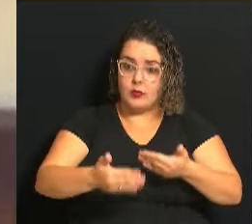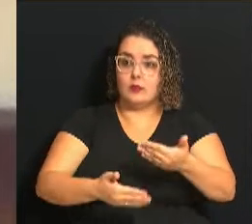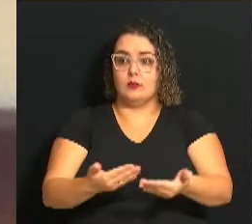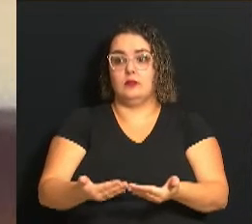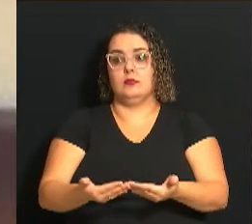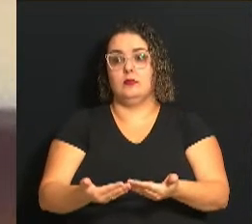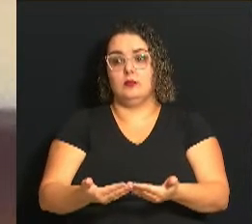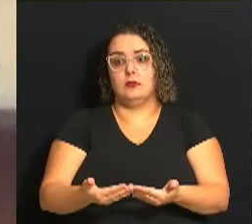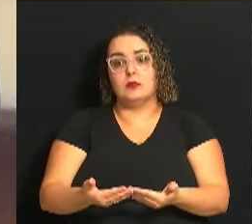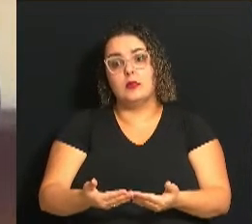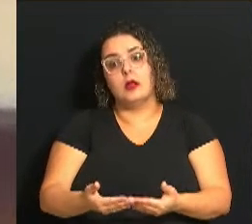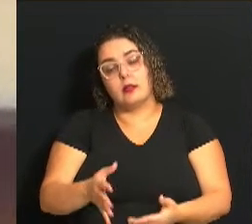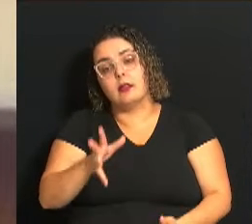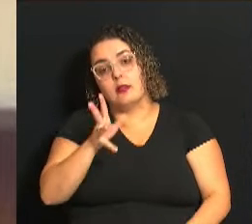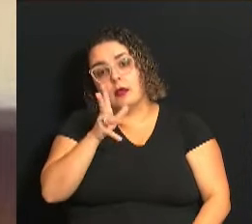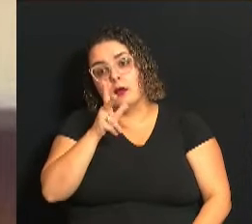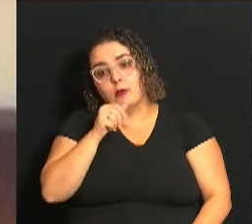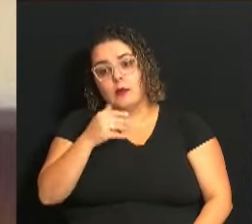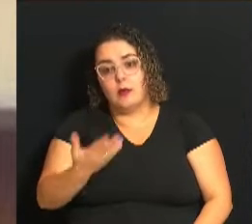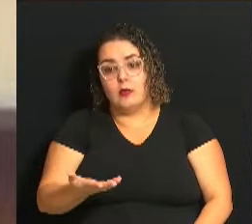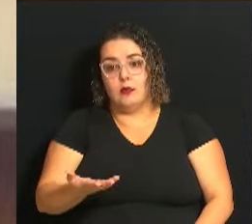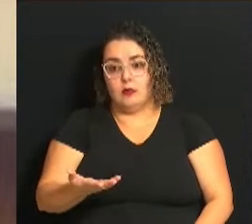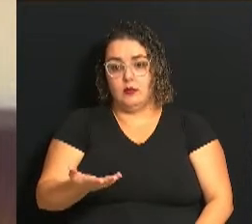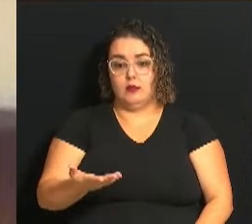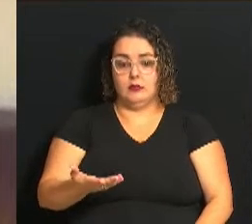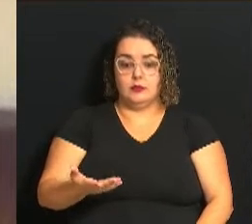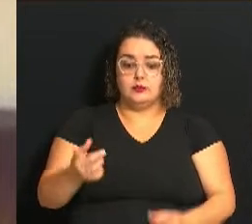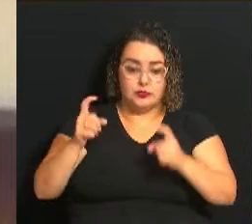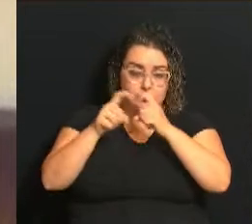moroso, pela necessidade de todos os ritos internos,